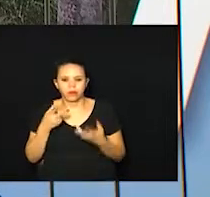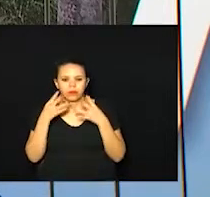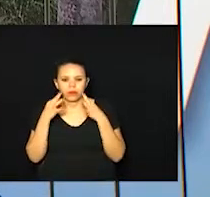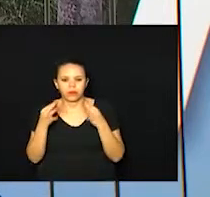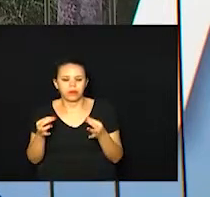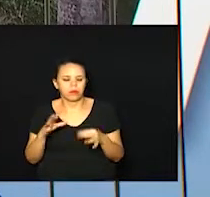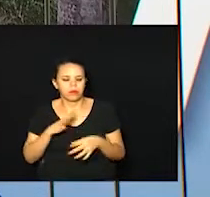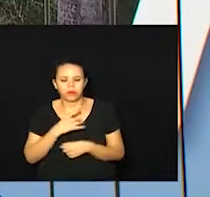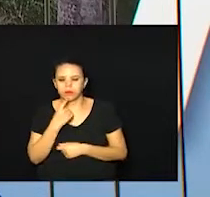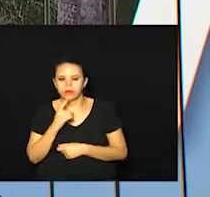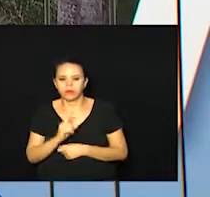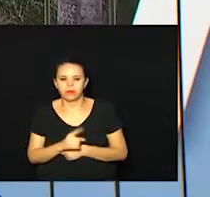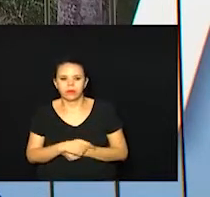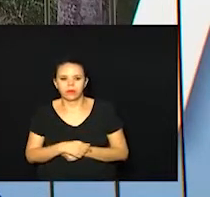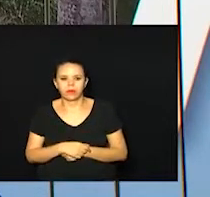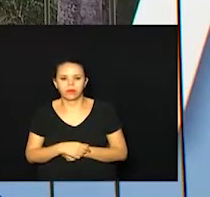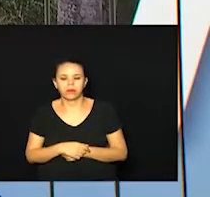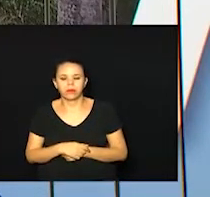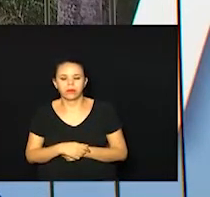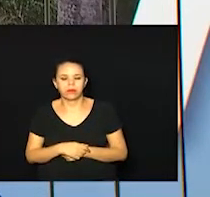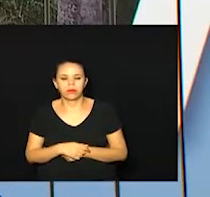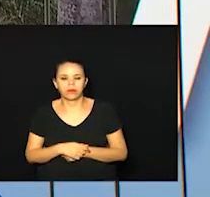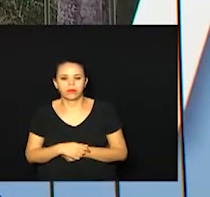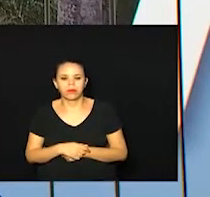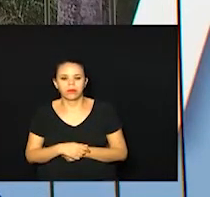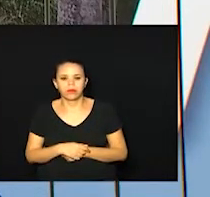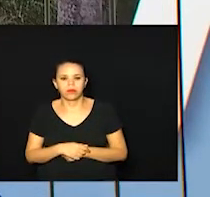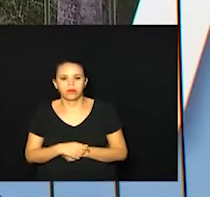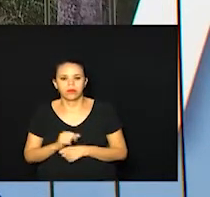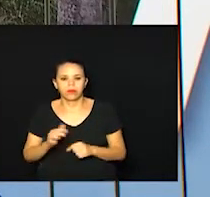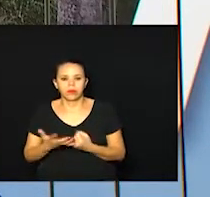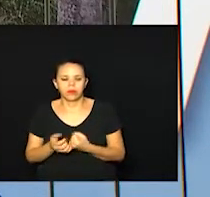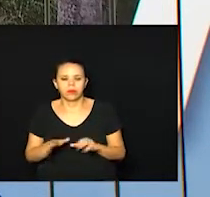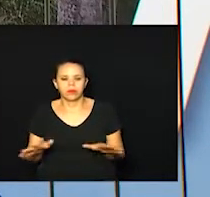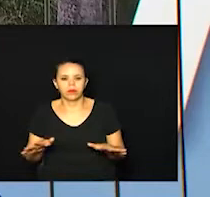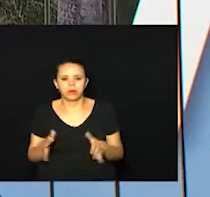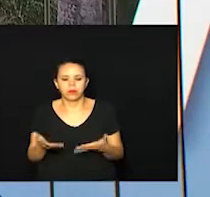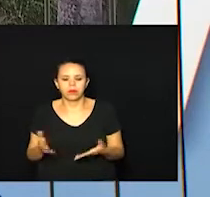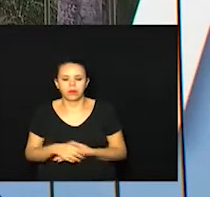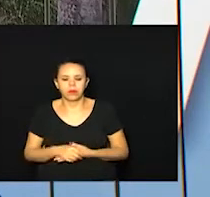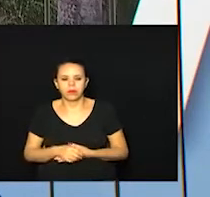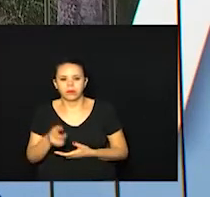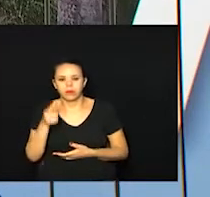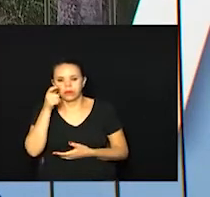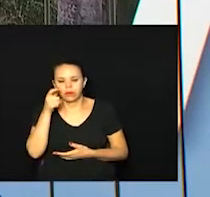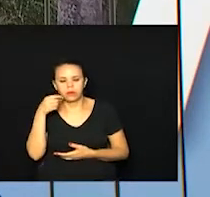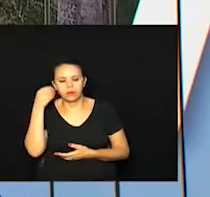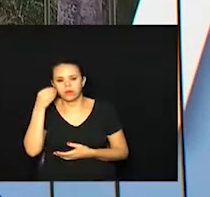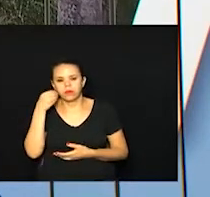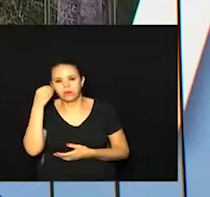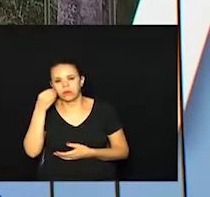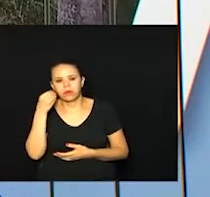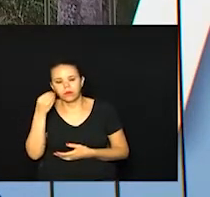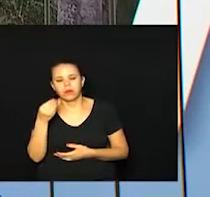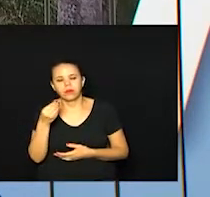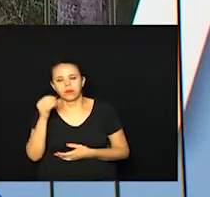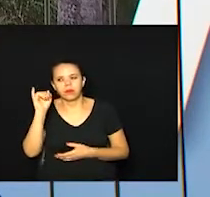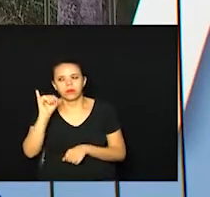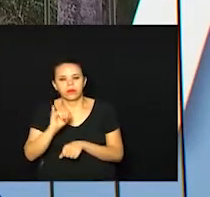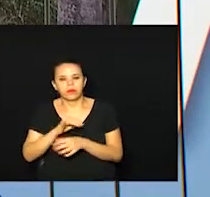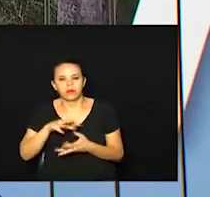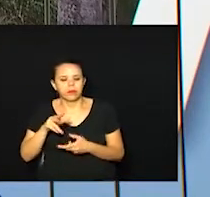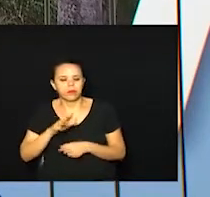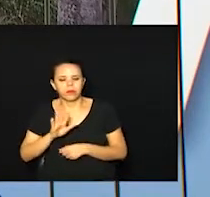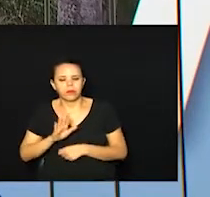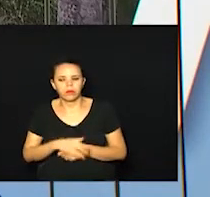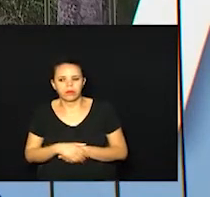para a cidade de Campinas. E nesse caso, no caso da pandemia, da Covid, olhar para as experiências internacionais.